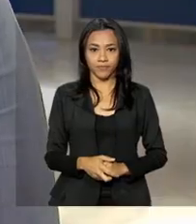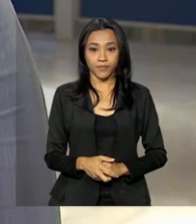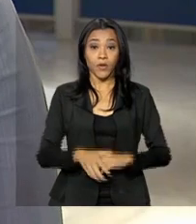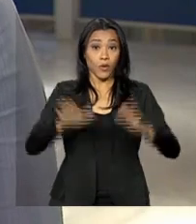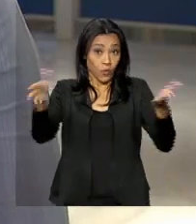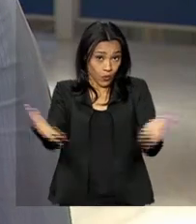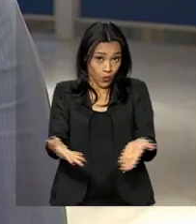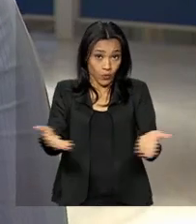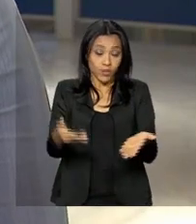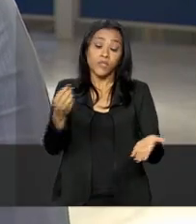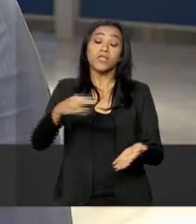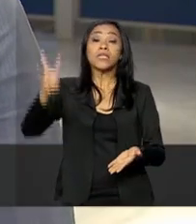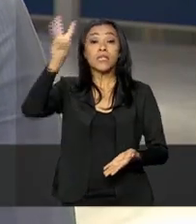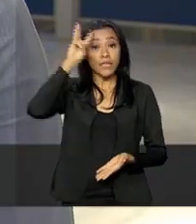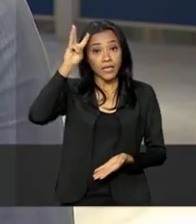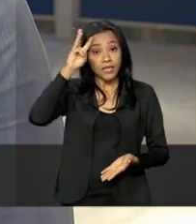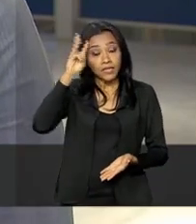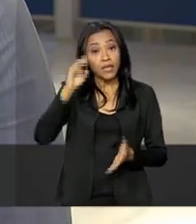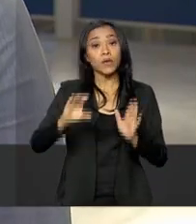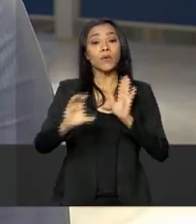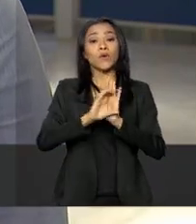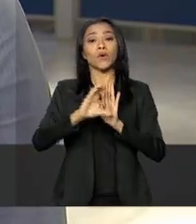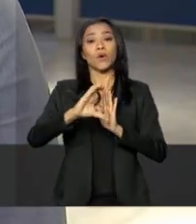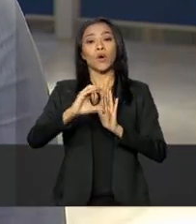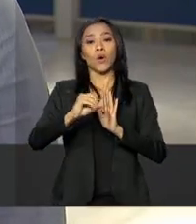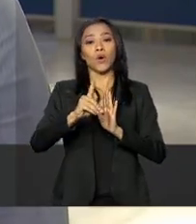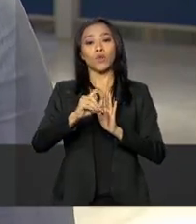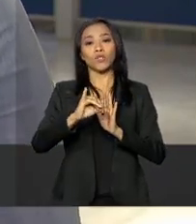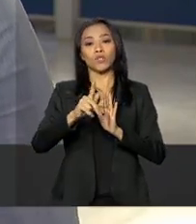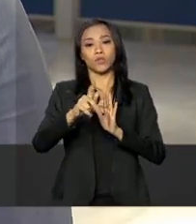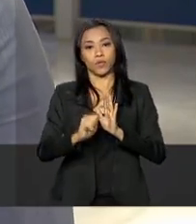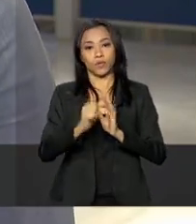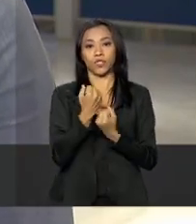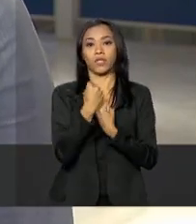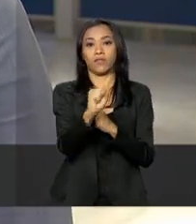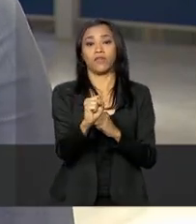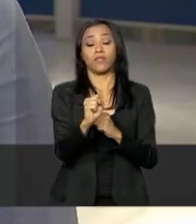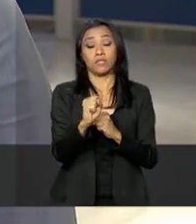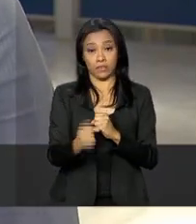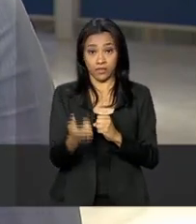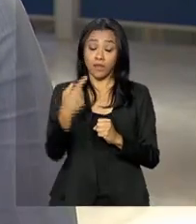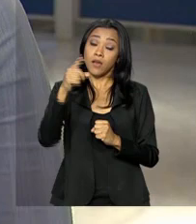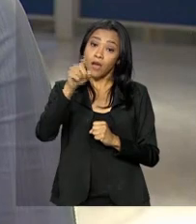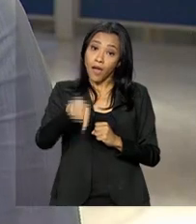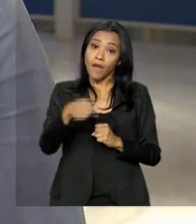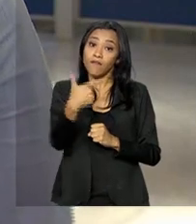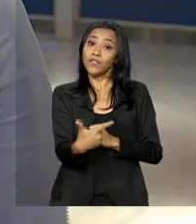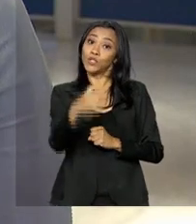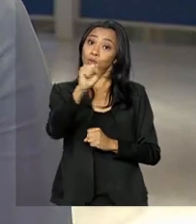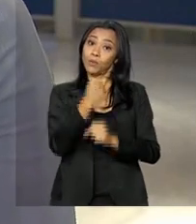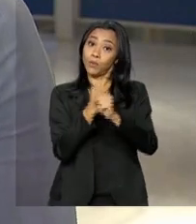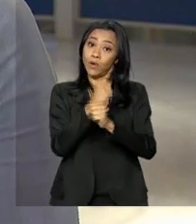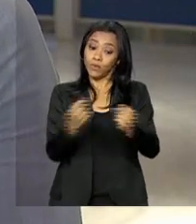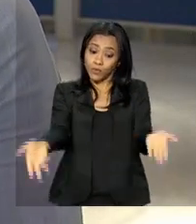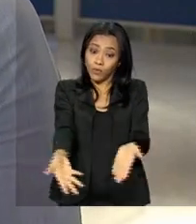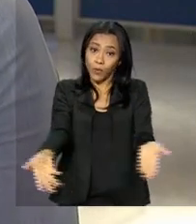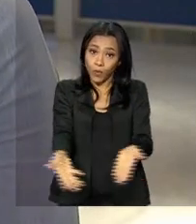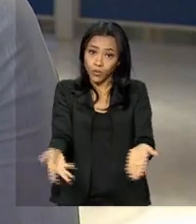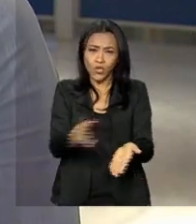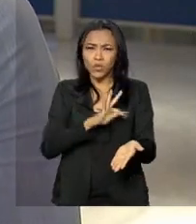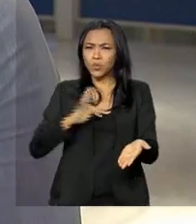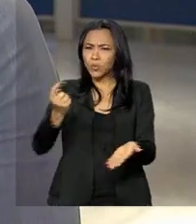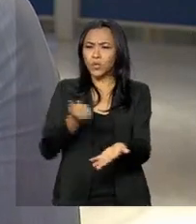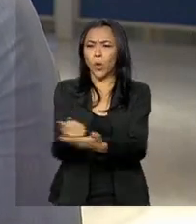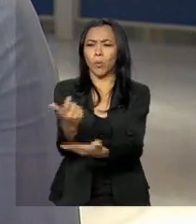terça feira o código de defesa do consumidor completa 28 anos hoje quase todas as relações de consumo